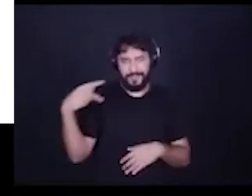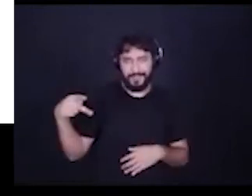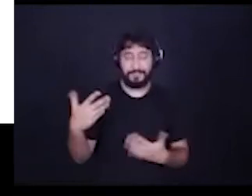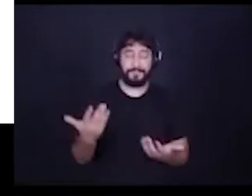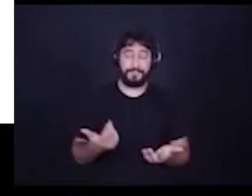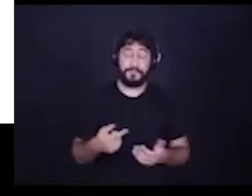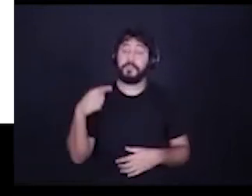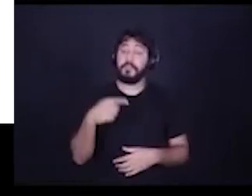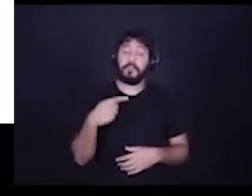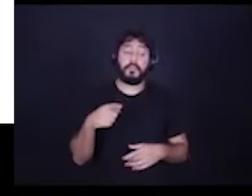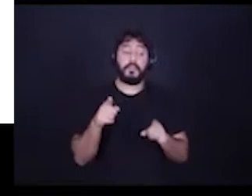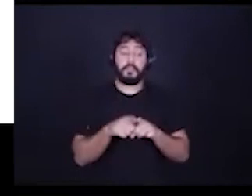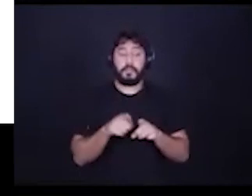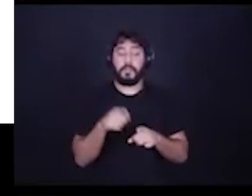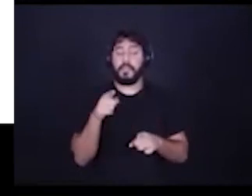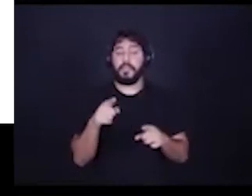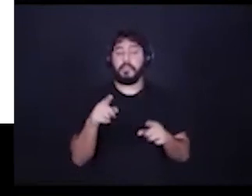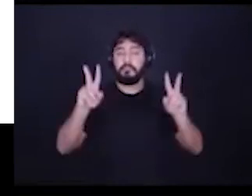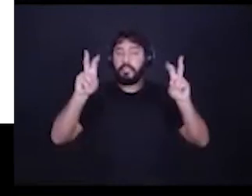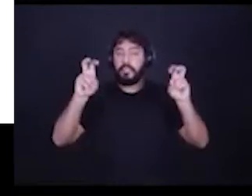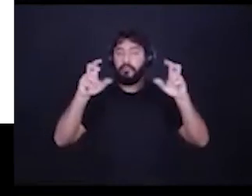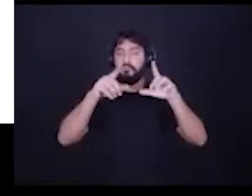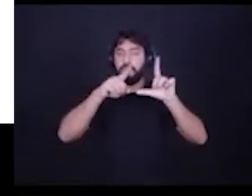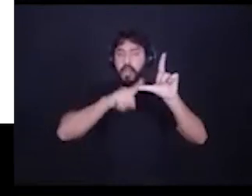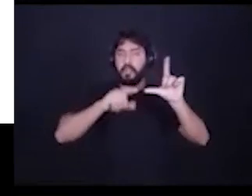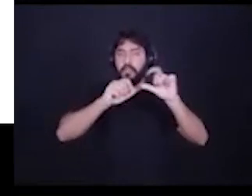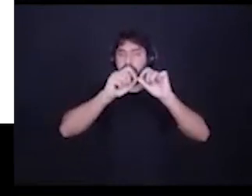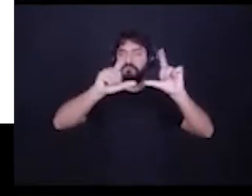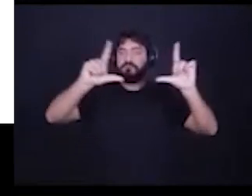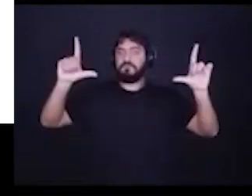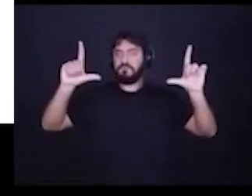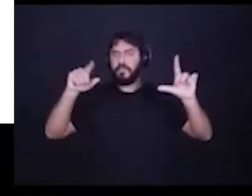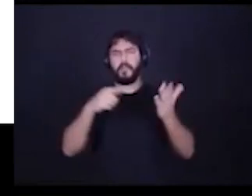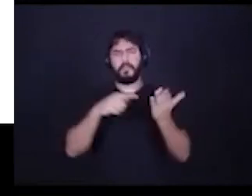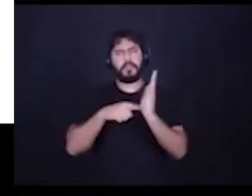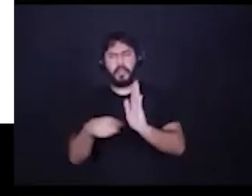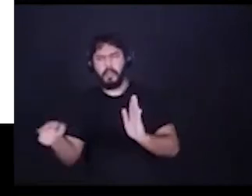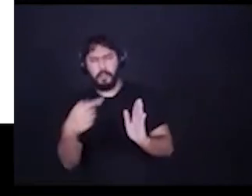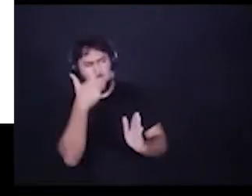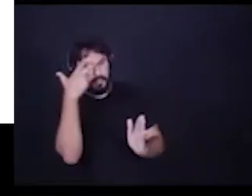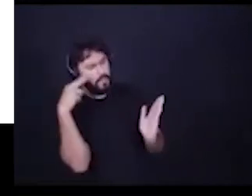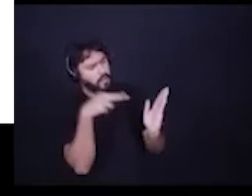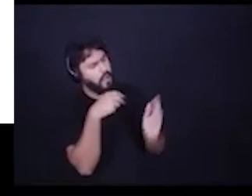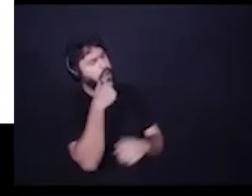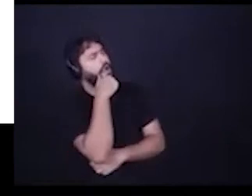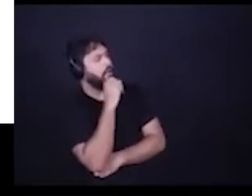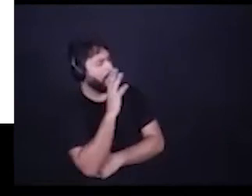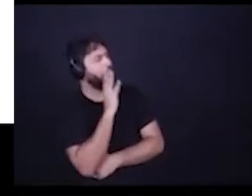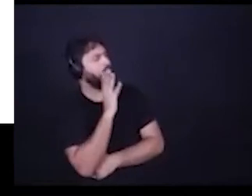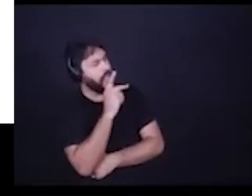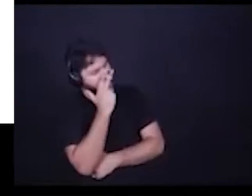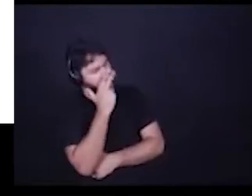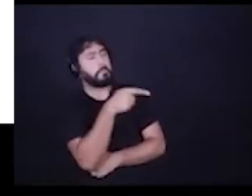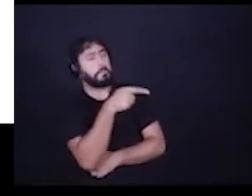e essa coisa do título grande, do eixo, e fui apresentando, a equipe, legal, acho que sim, pode ser, por aí, tarará, tarará. Eu lembro